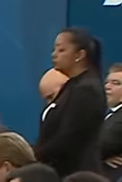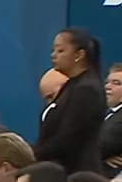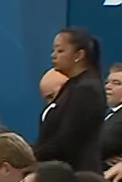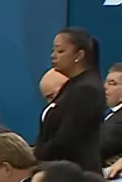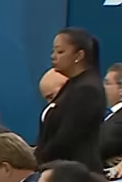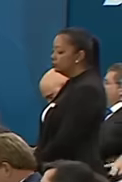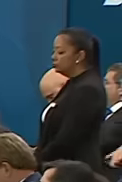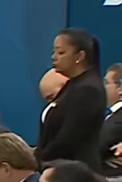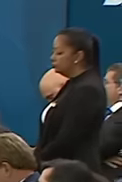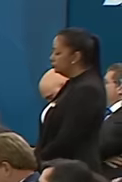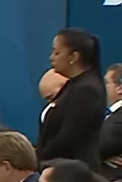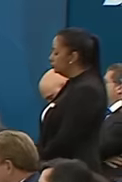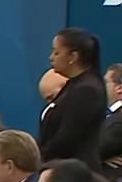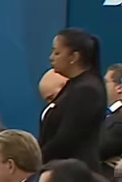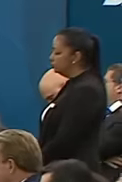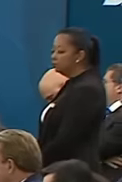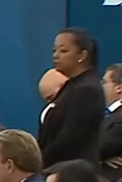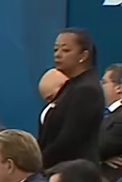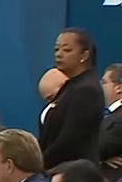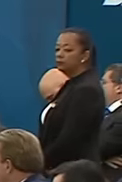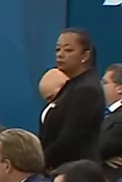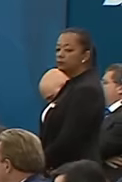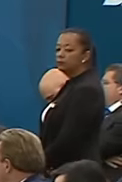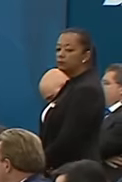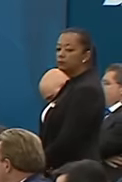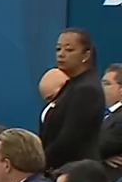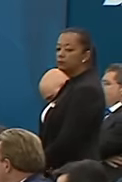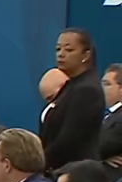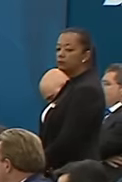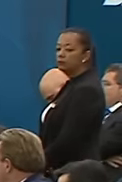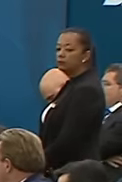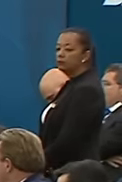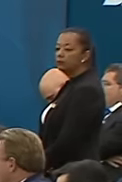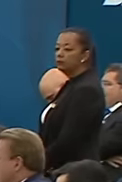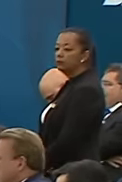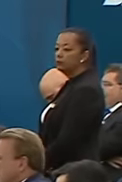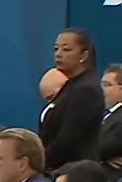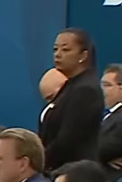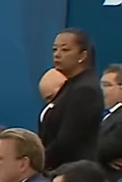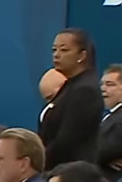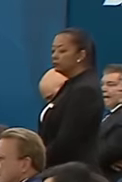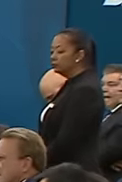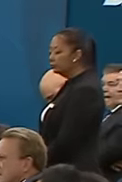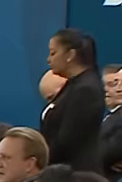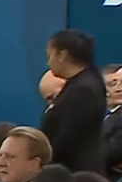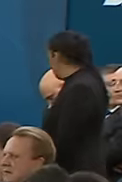a Cláudia Sender, presidente da Latam Airlines do Brasil.